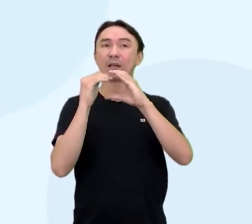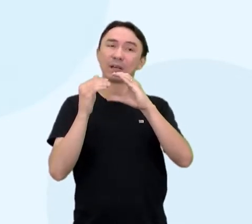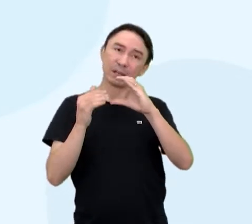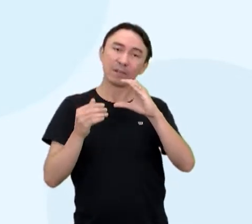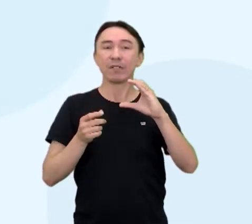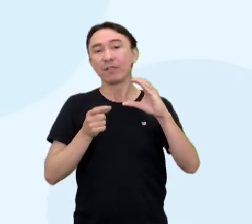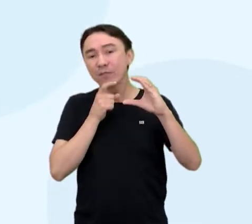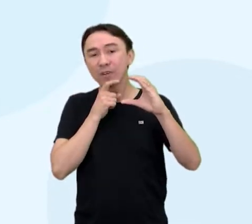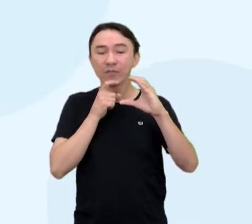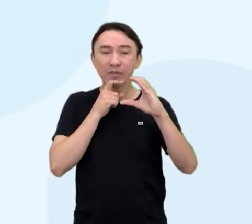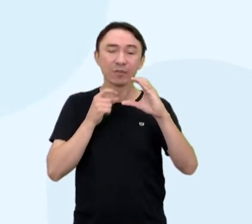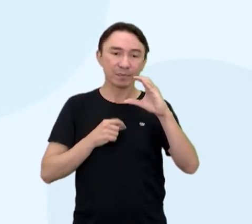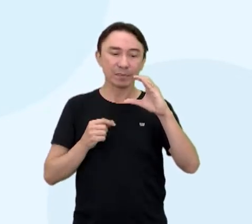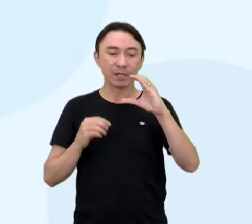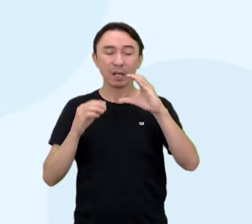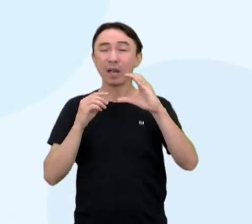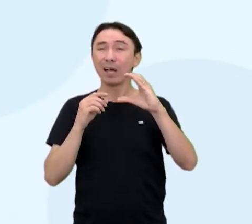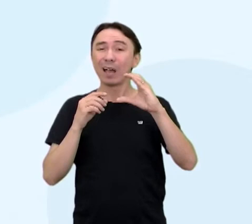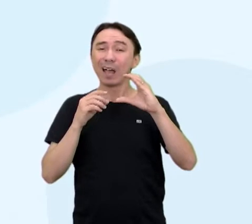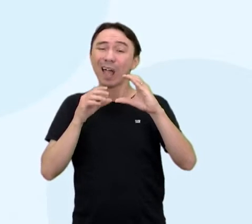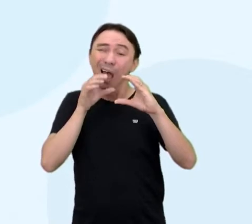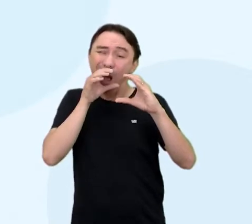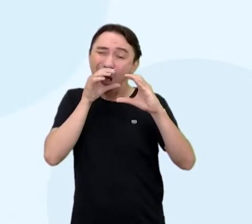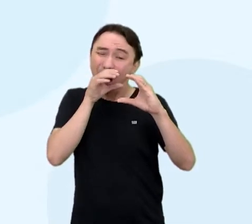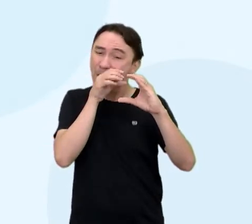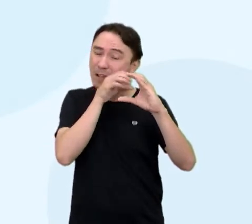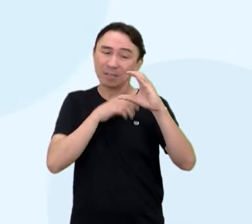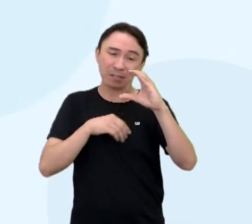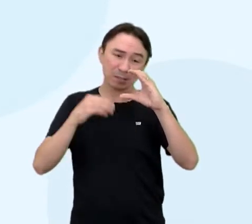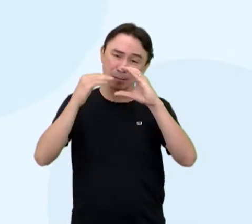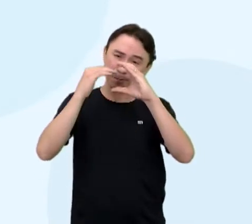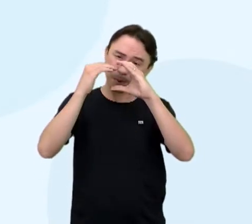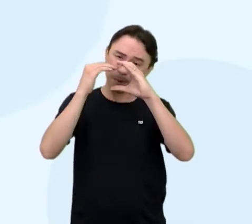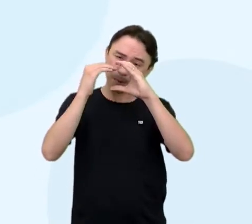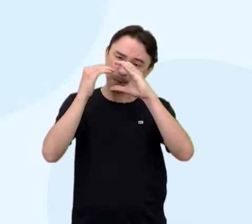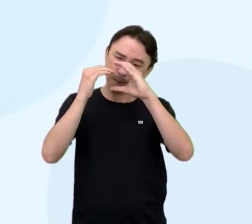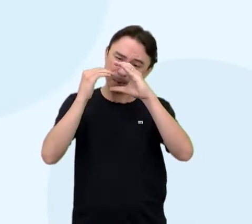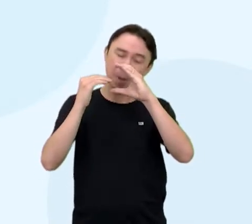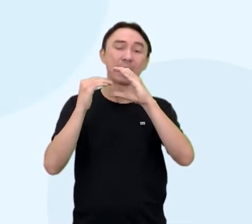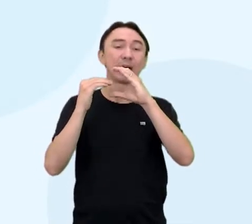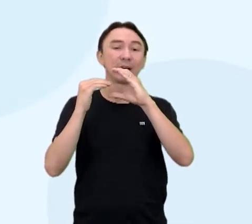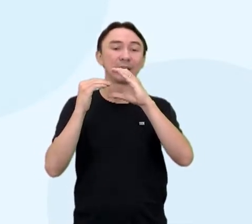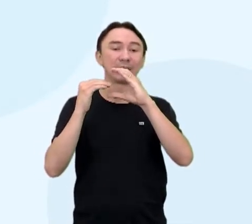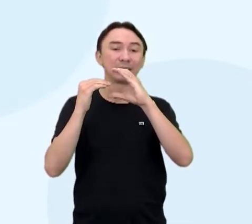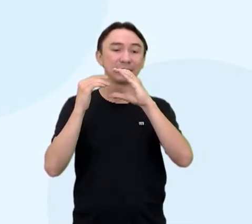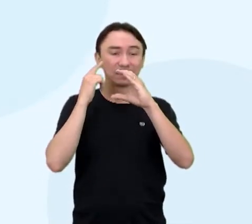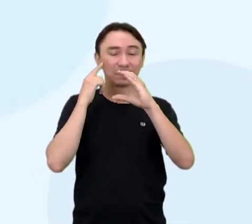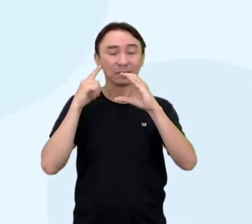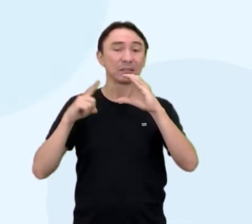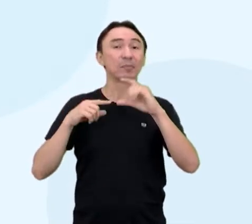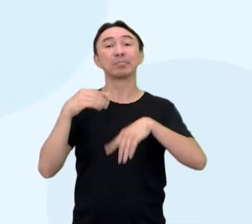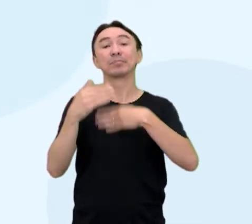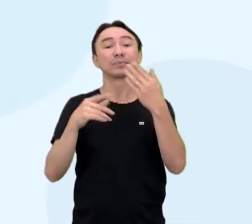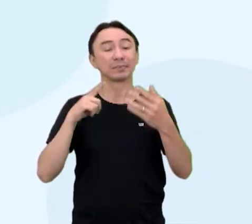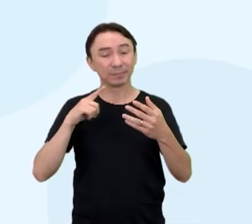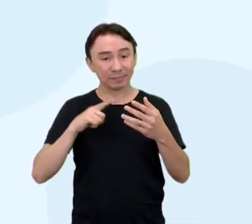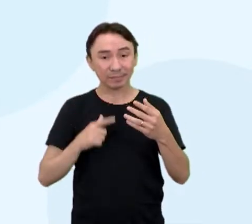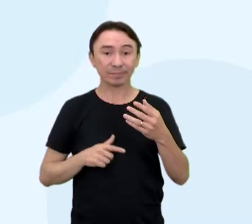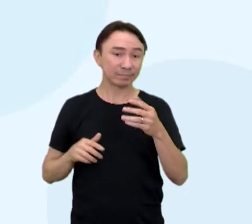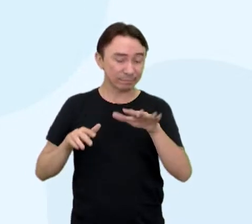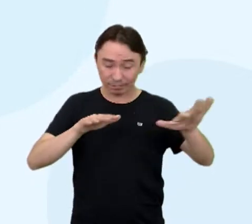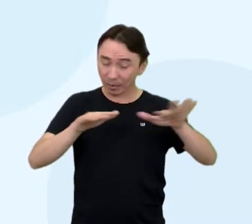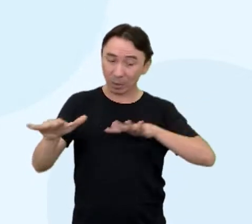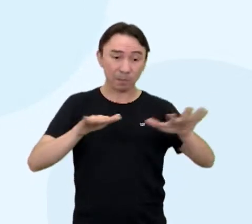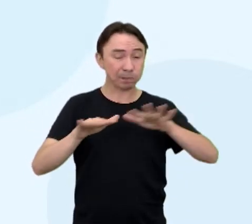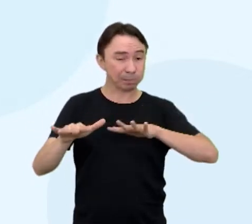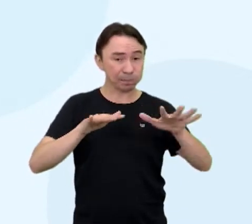quente e frio, o frio vá para a parte de baixo, o quente suba, né, por ser mais leve, e aí faz essa rotação e faz esse movimento